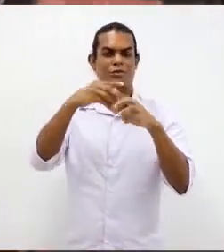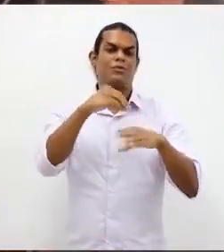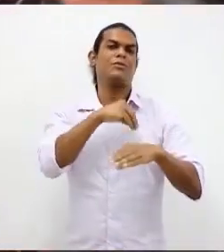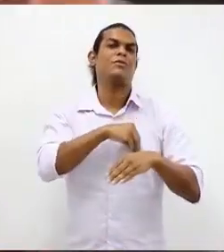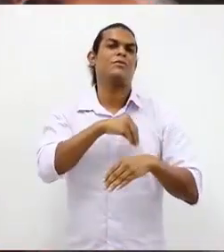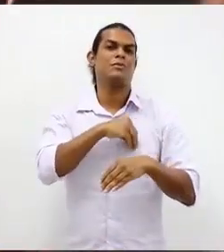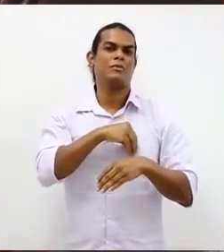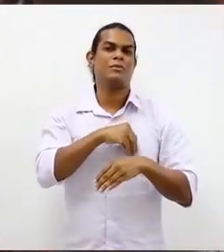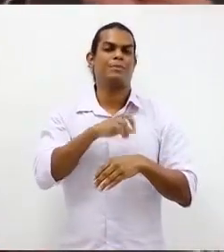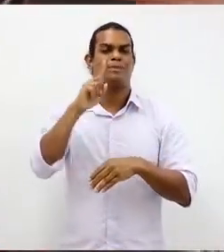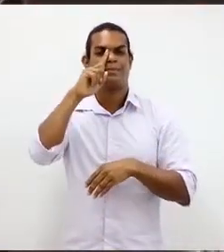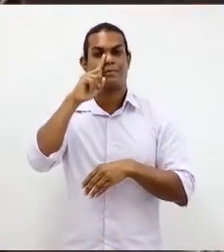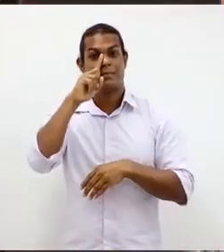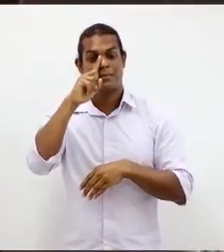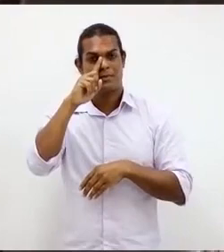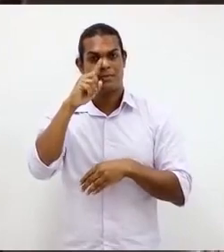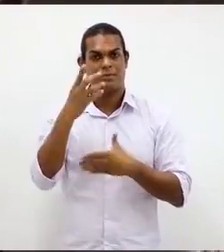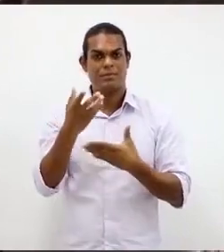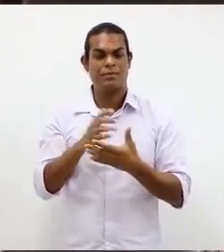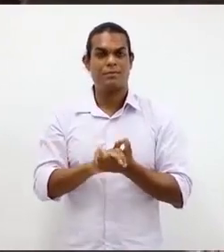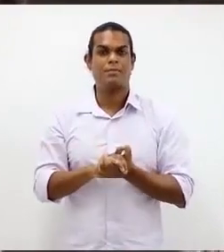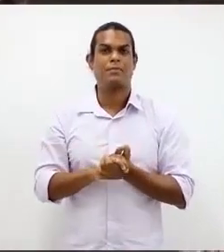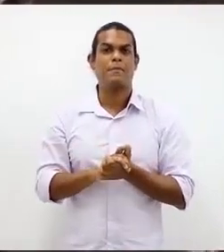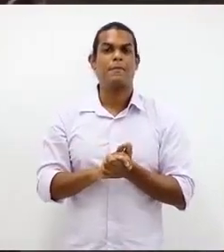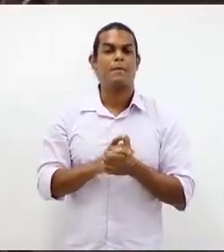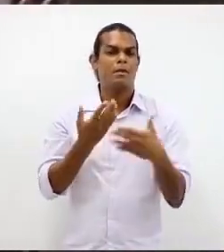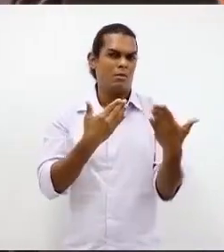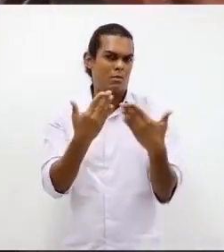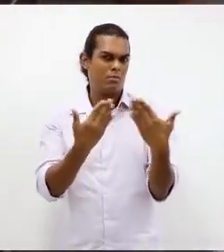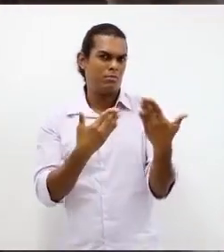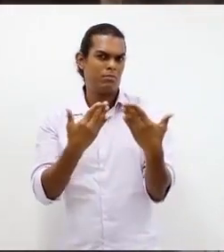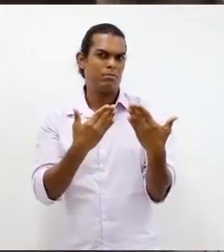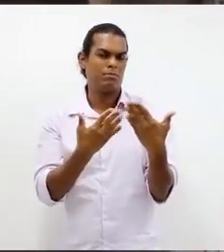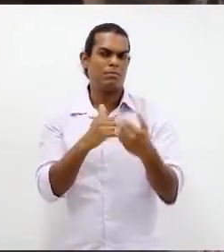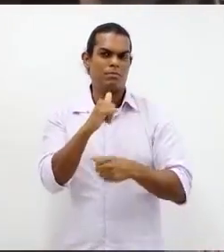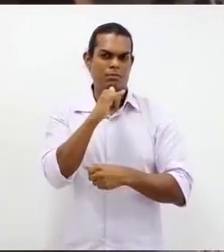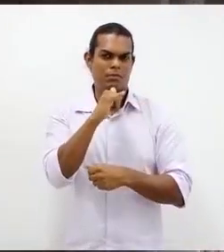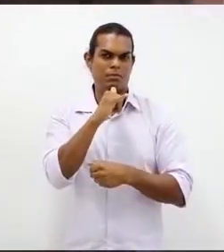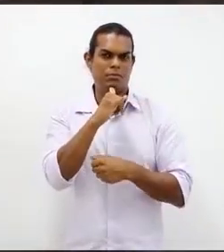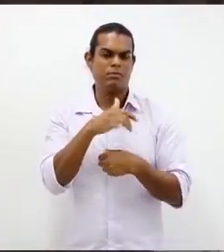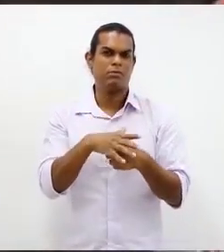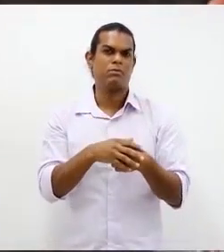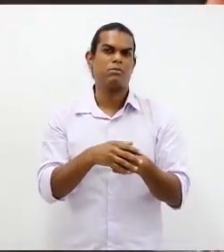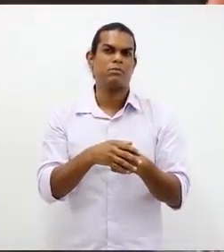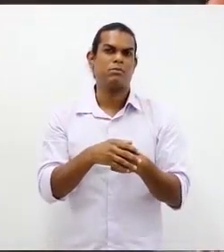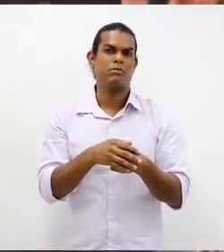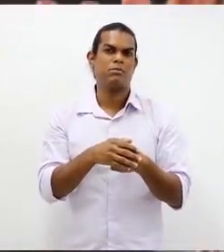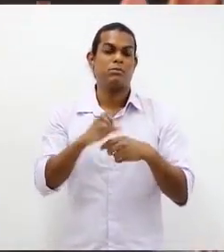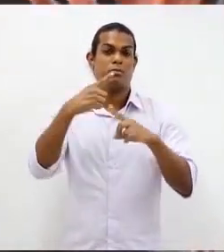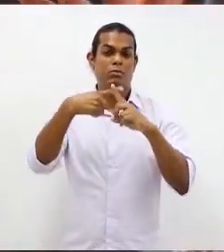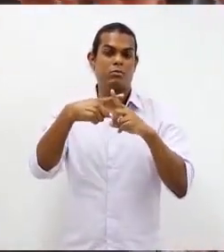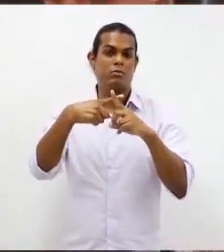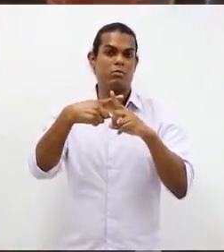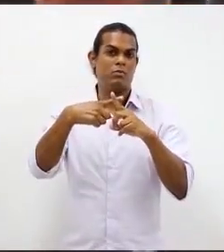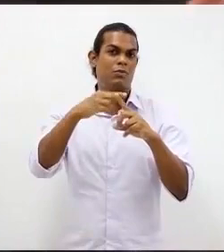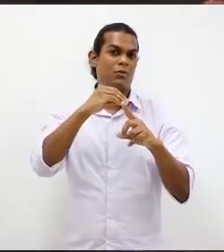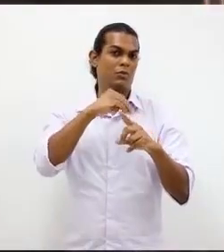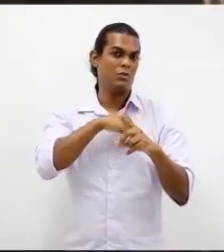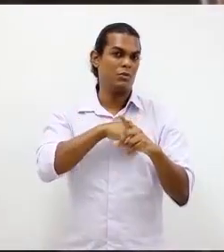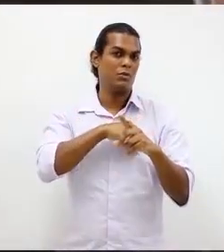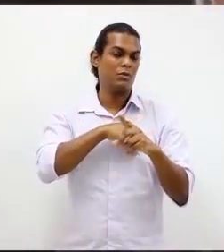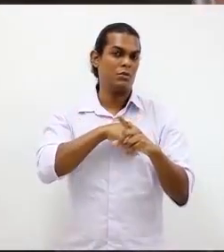periculosidade. Agora, vamos fazer um comparativo, já que a gente viu os dois. Por exemplo, o adicional de inatividade,